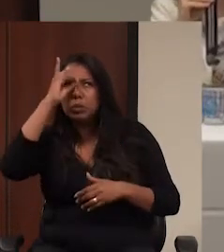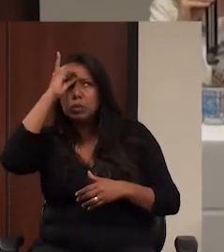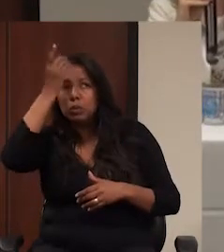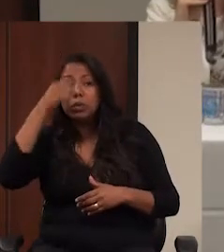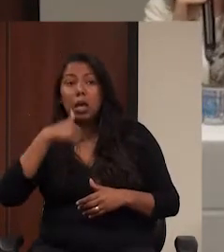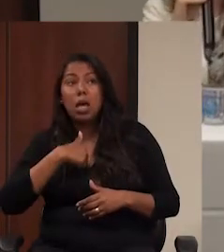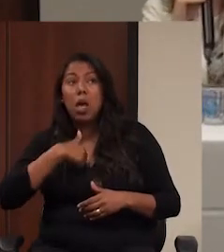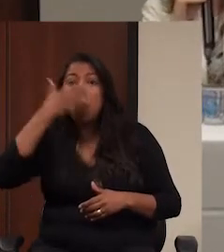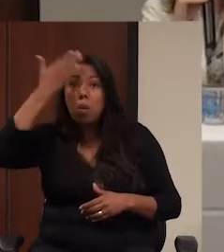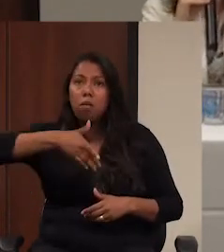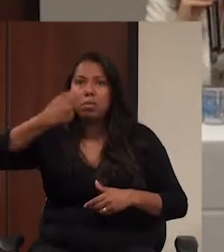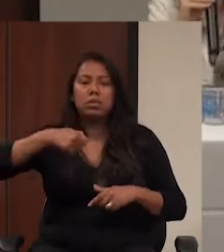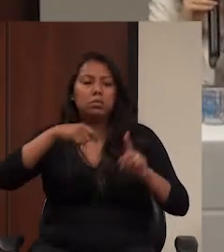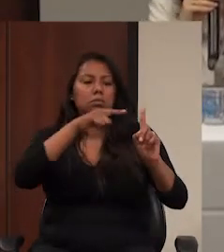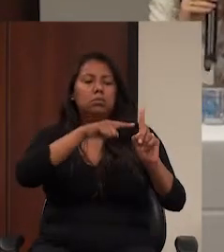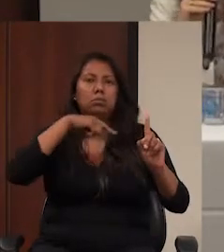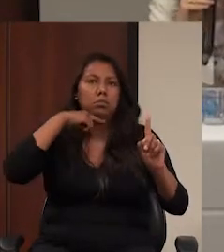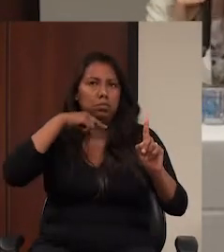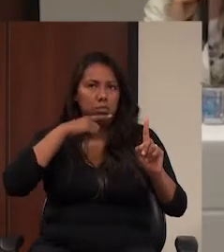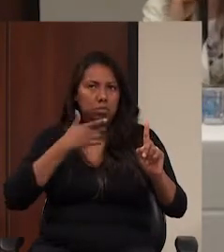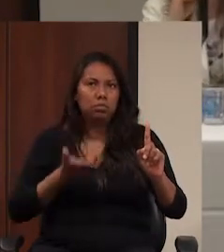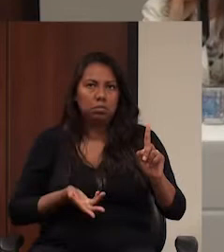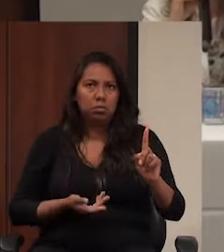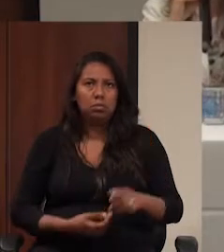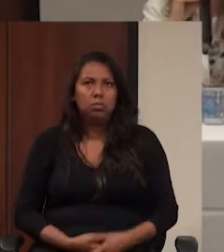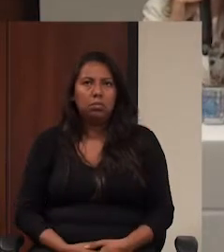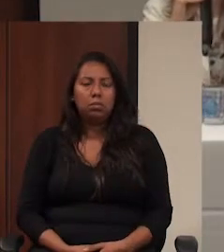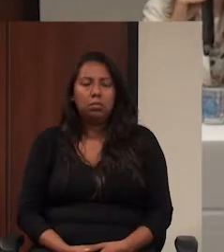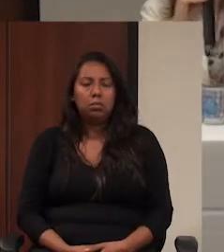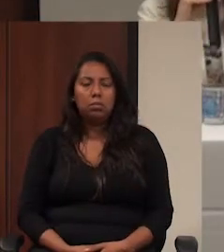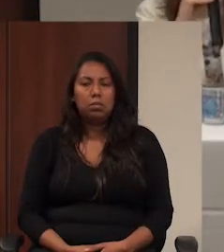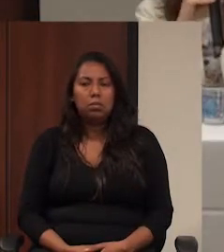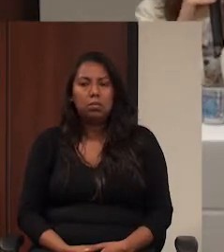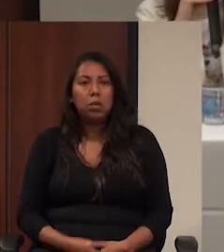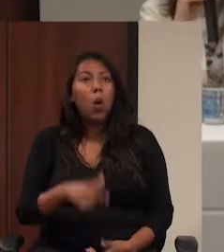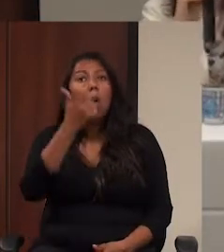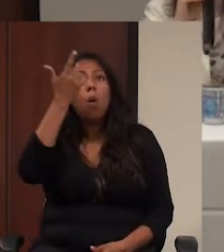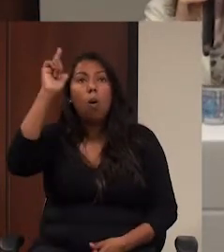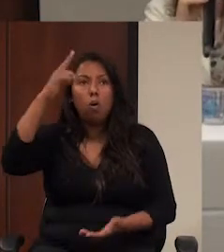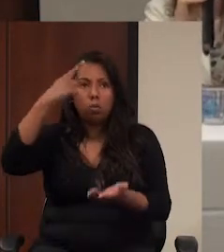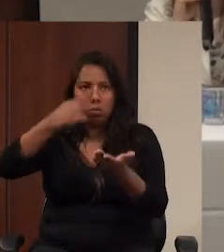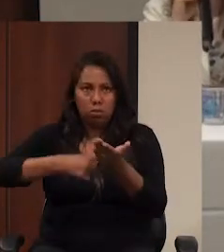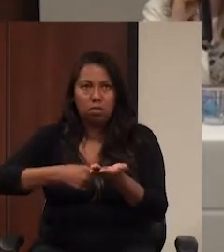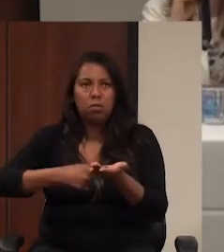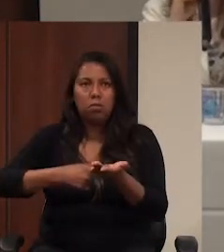não consegue gerir a própria vida. E tem um outro tipo de acordo que é mais